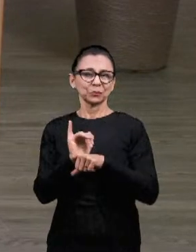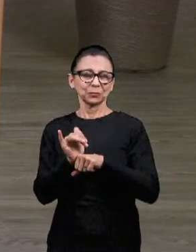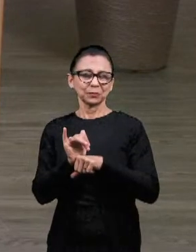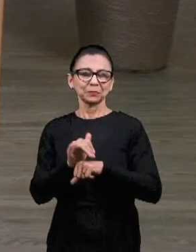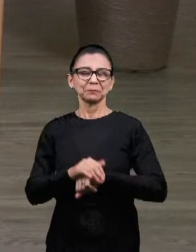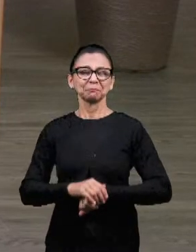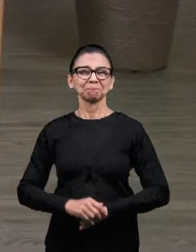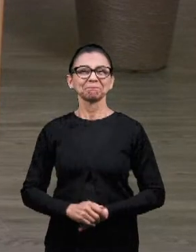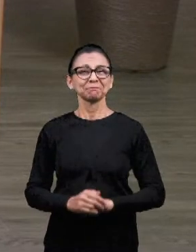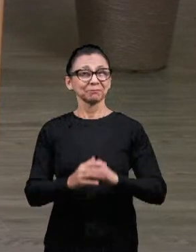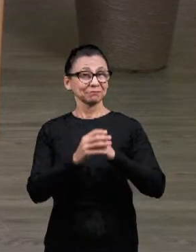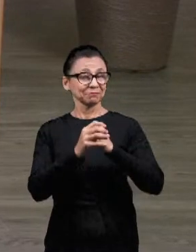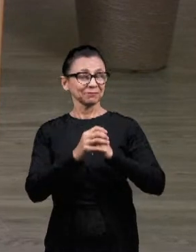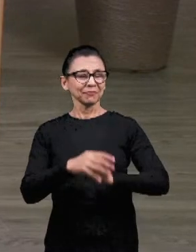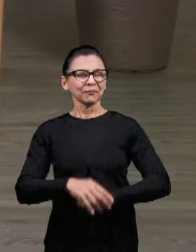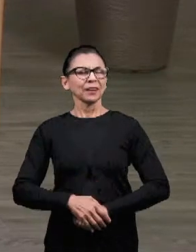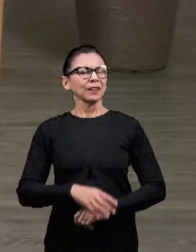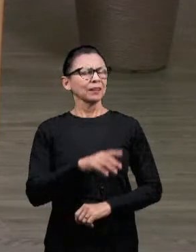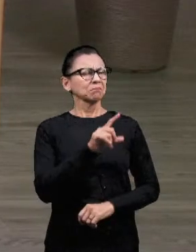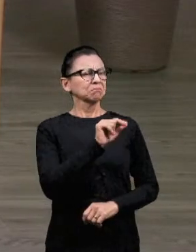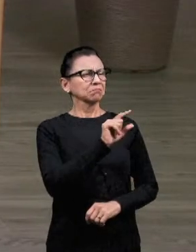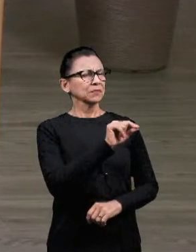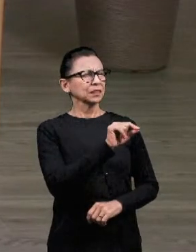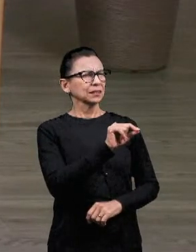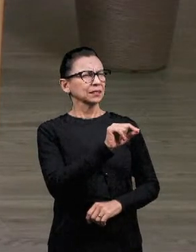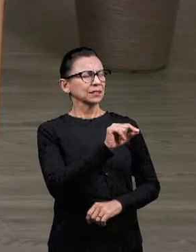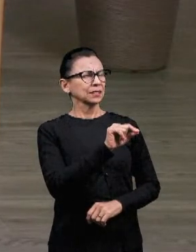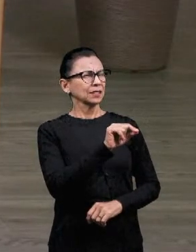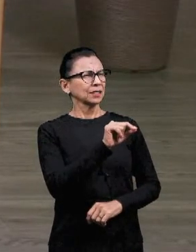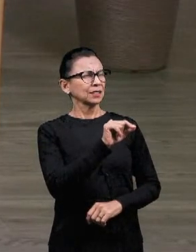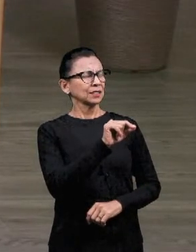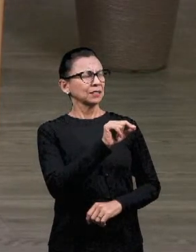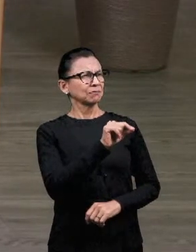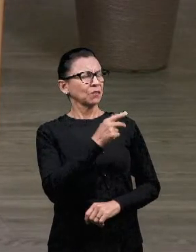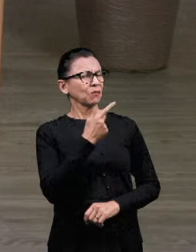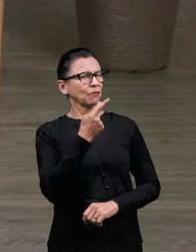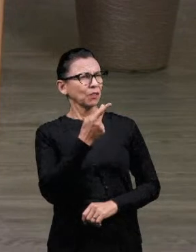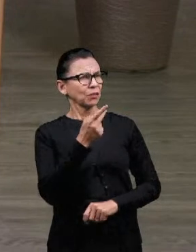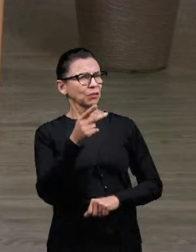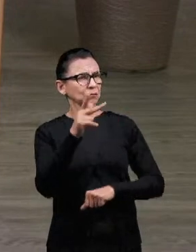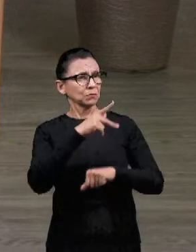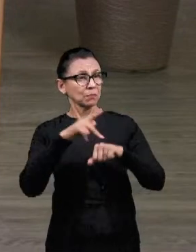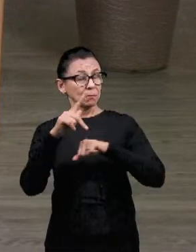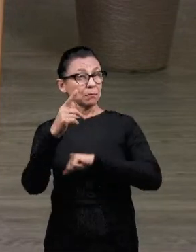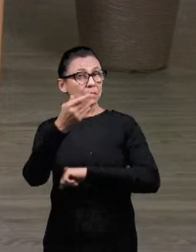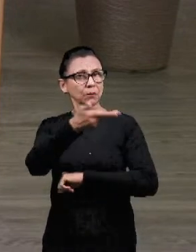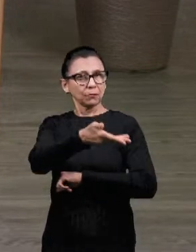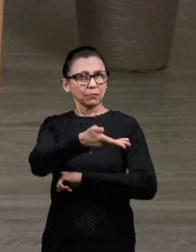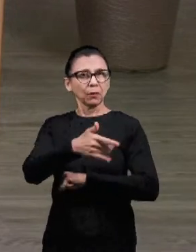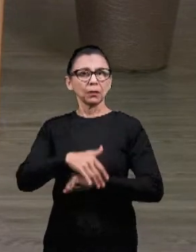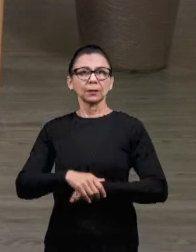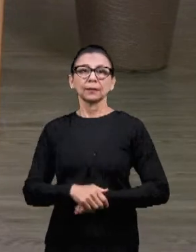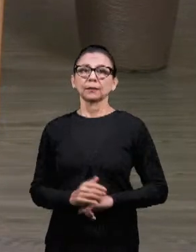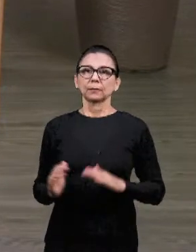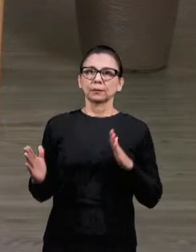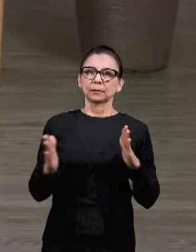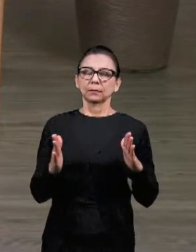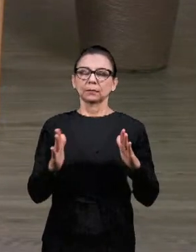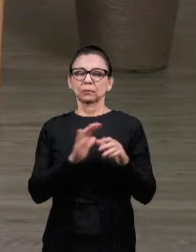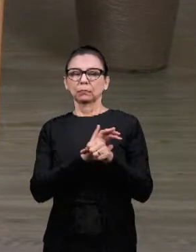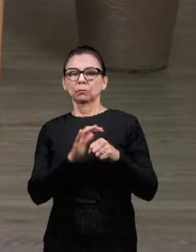aqui. Amém. Você falou sobre o exterior, Pita, e nesse período de